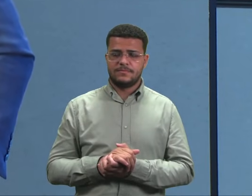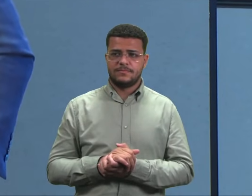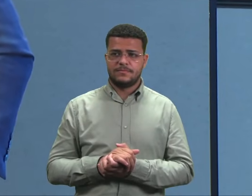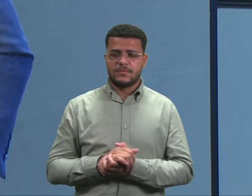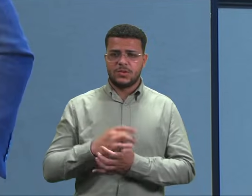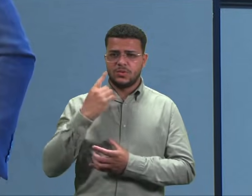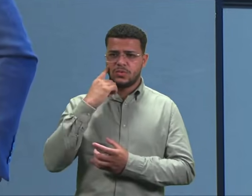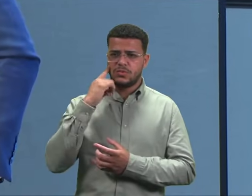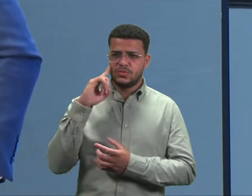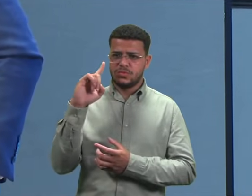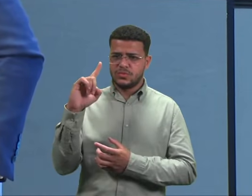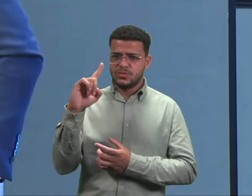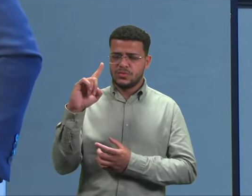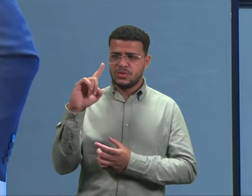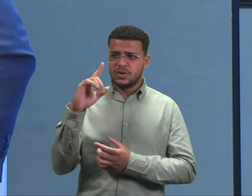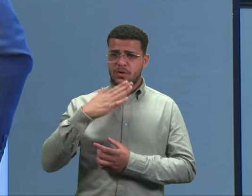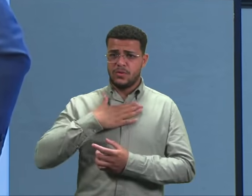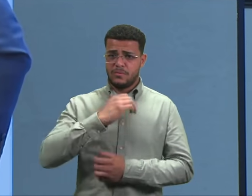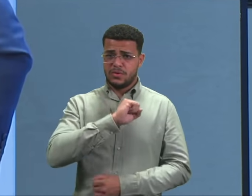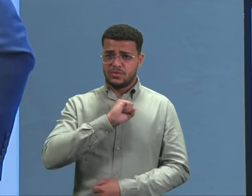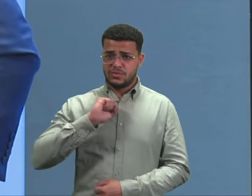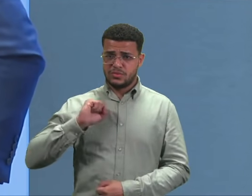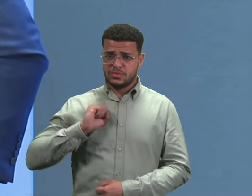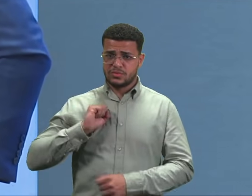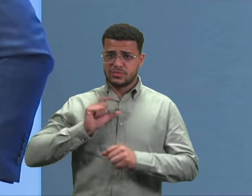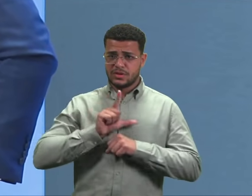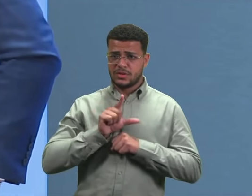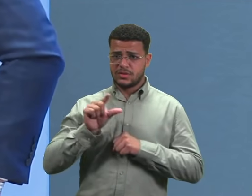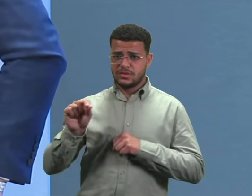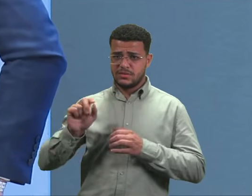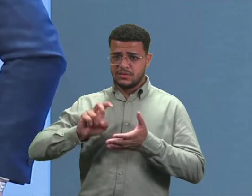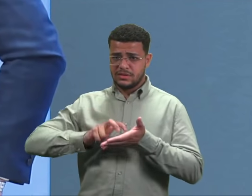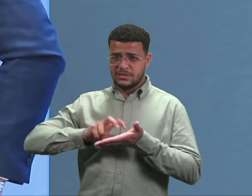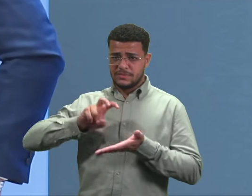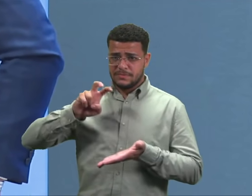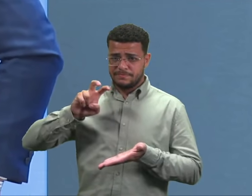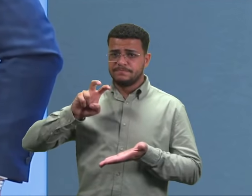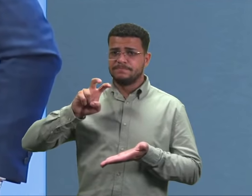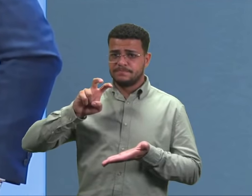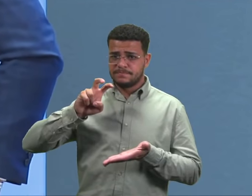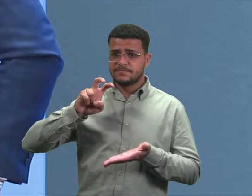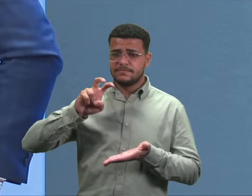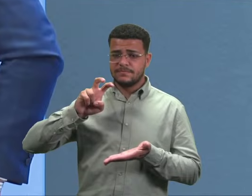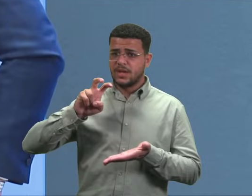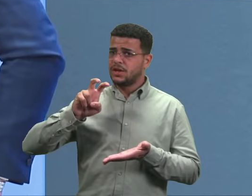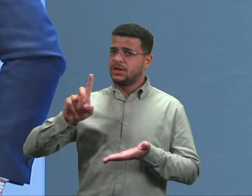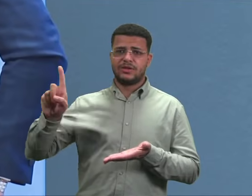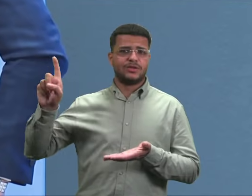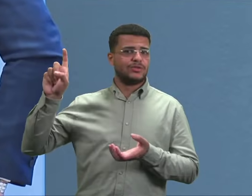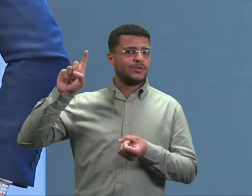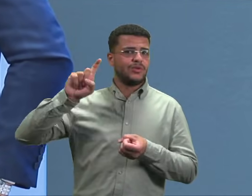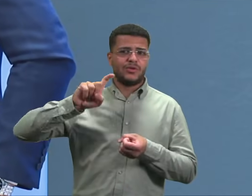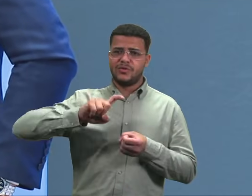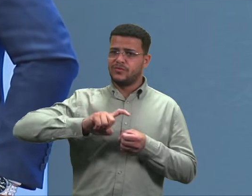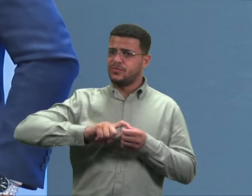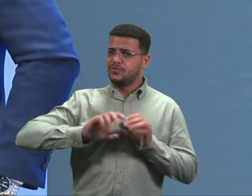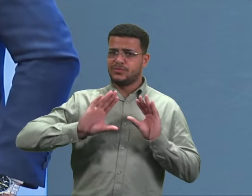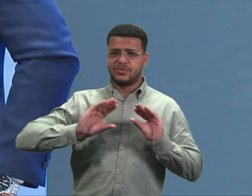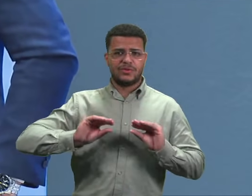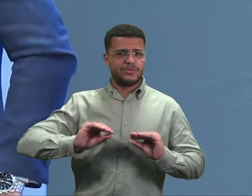Um dia, o meu sogro saiu de casa de manhã cedo e não voltou mais de